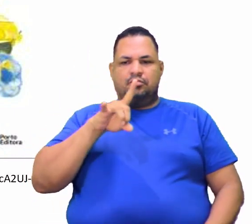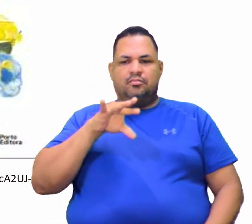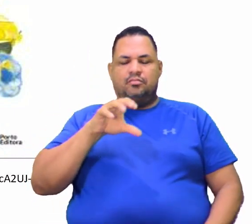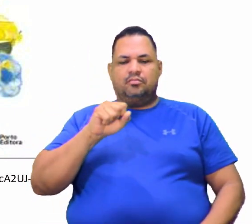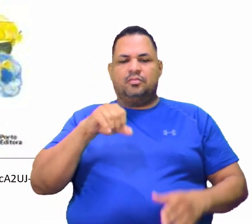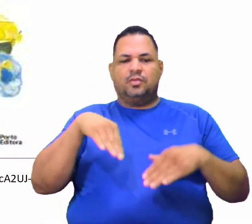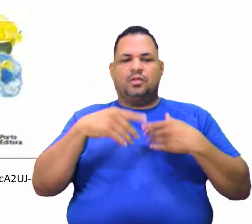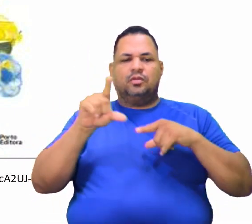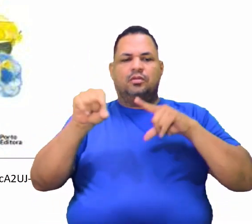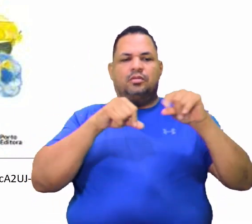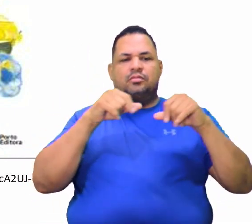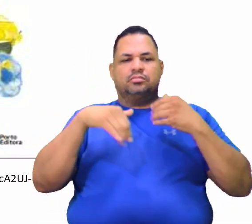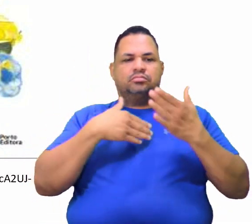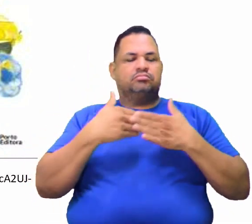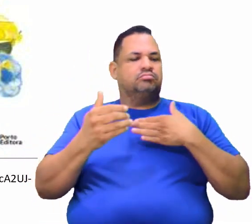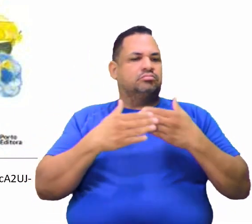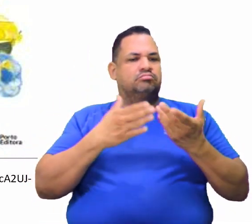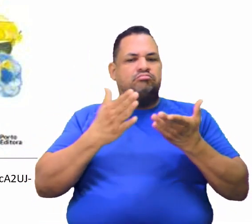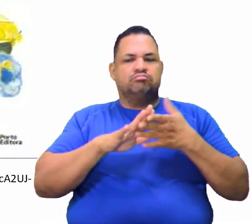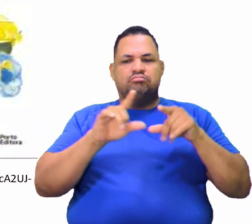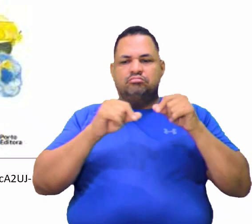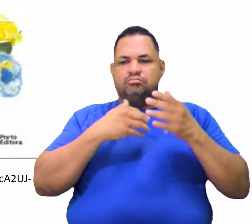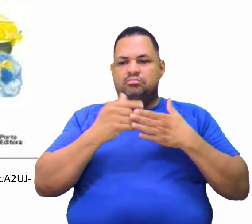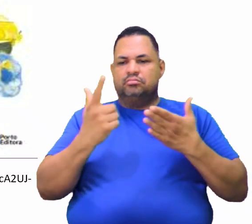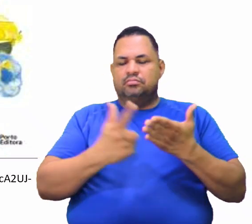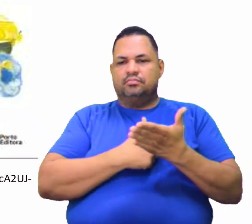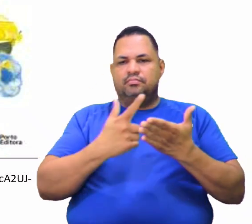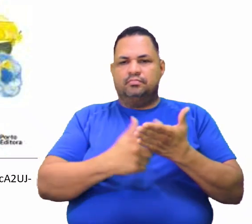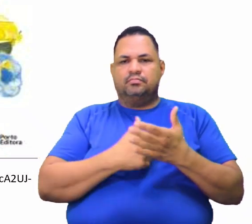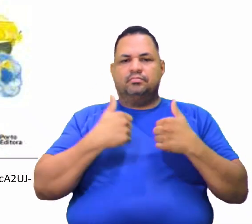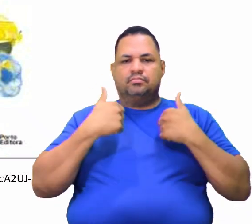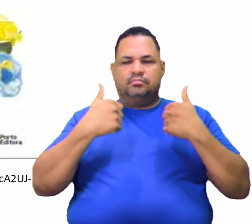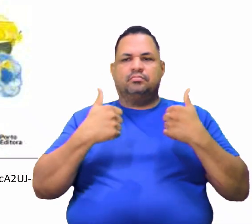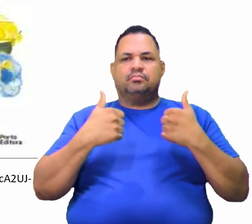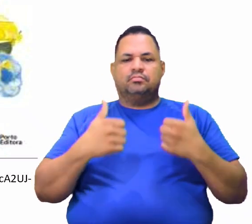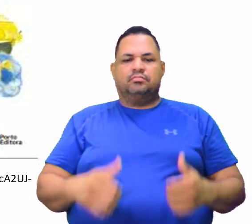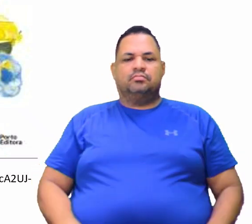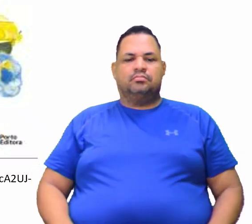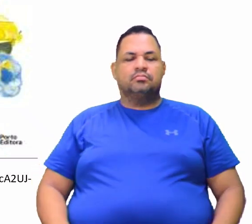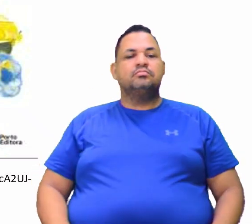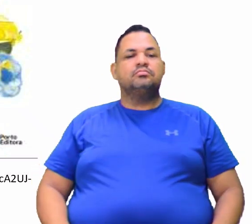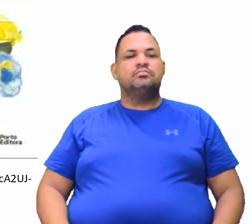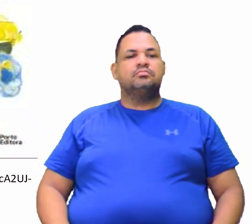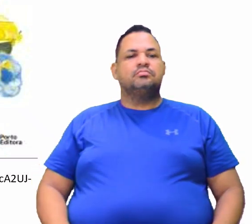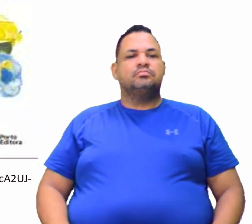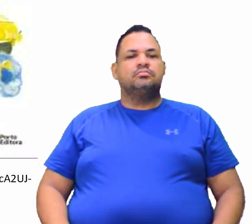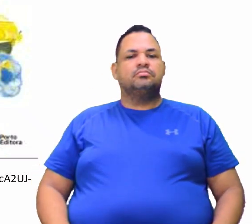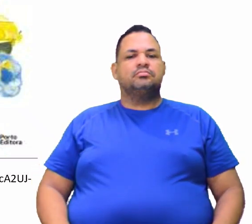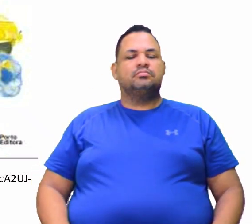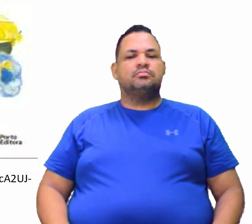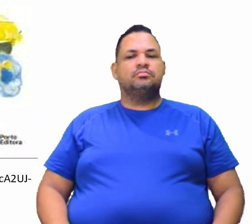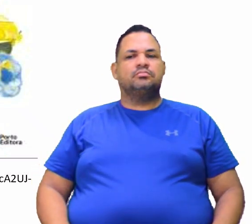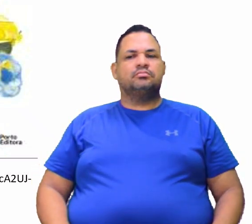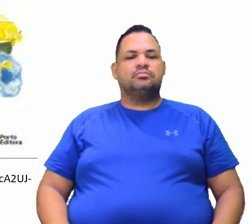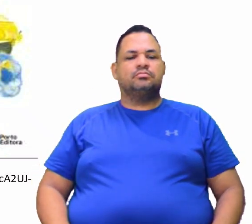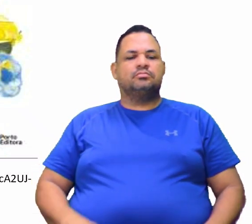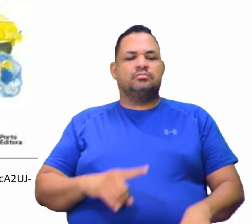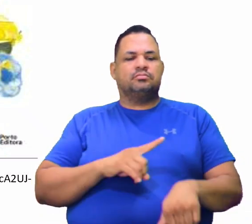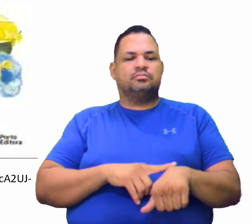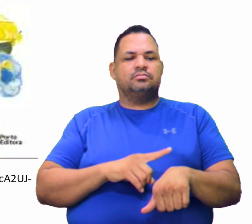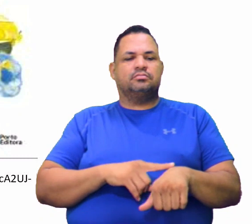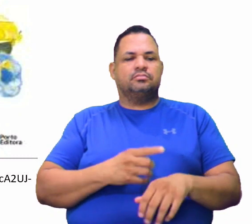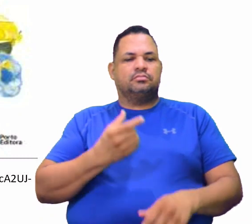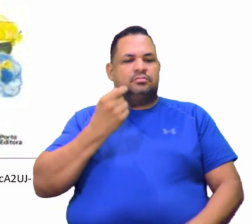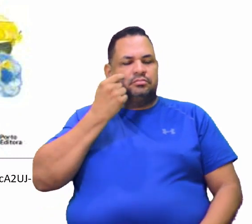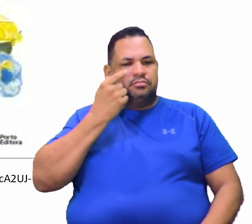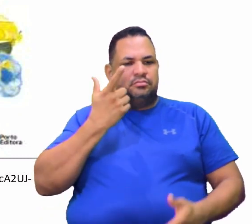qual que eu escolho? Fique à vontade. Beleza? Agora, aquele momento que todos estão aguardando,